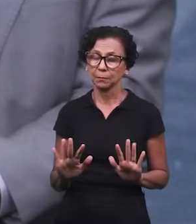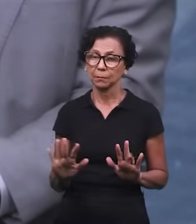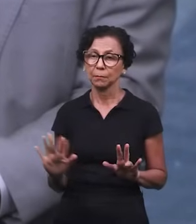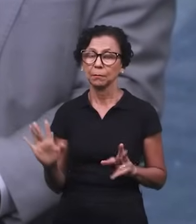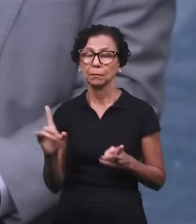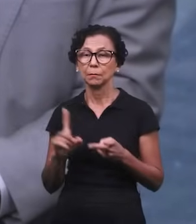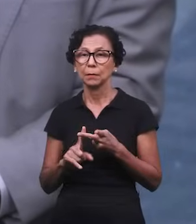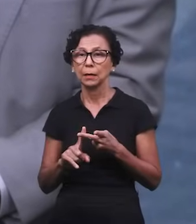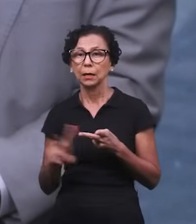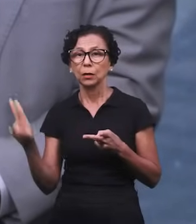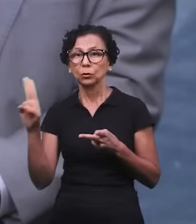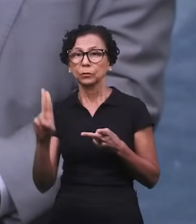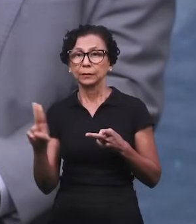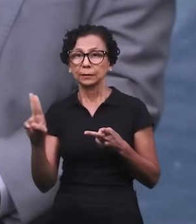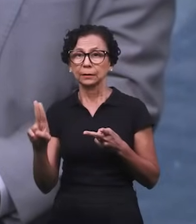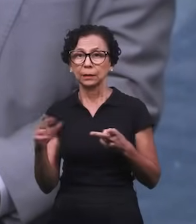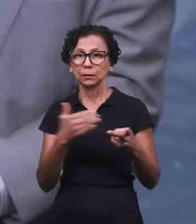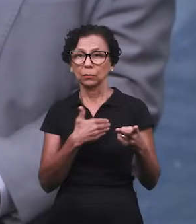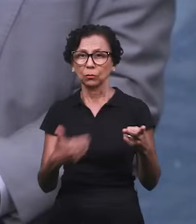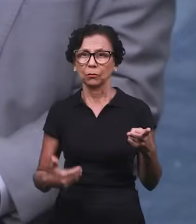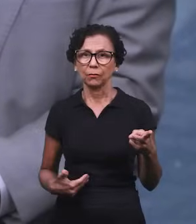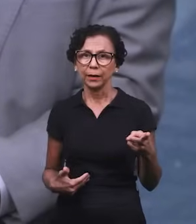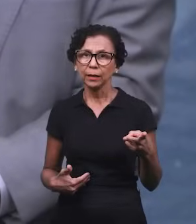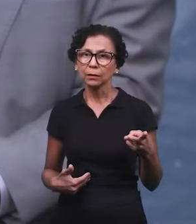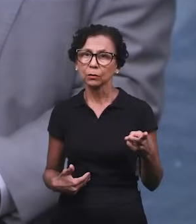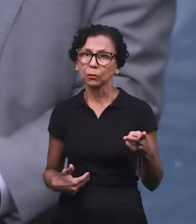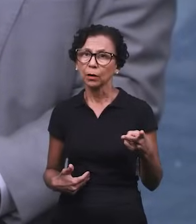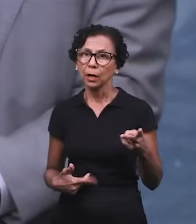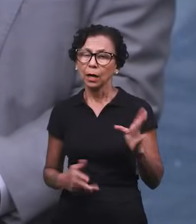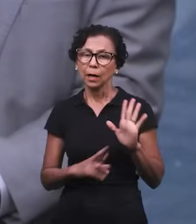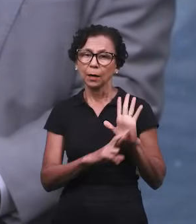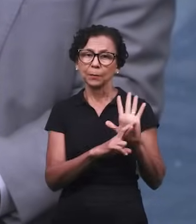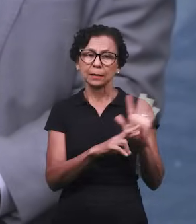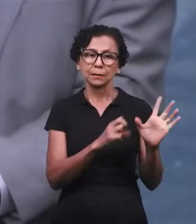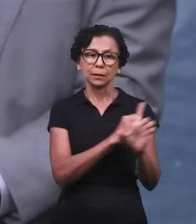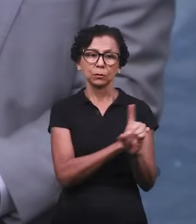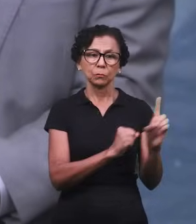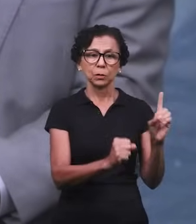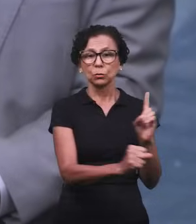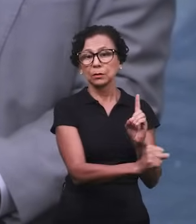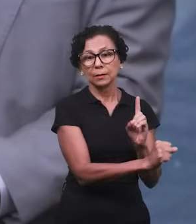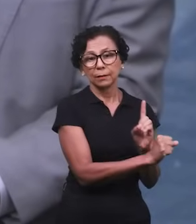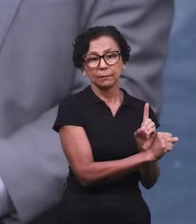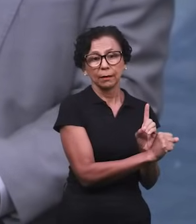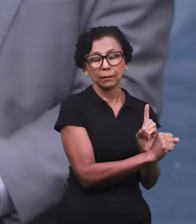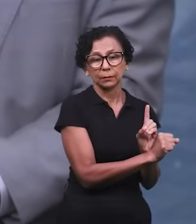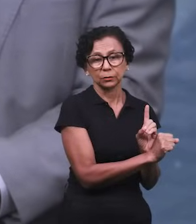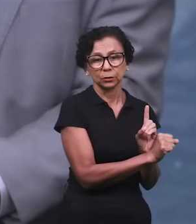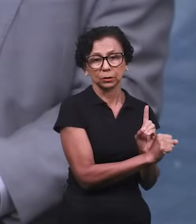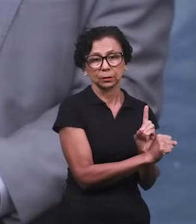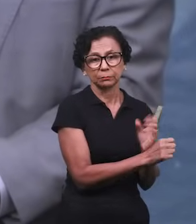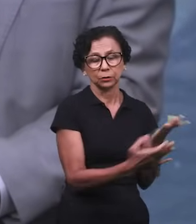universidade pública representação dos diversos estratos sociais. Por exemplo, o